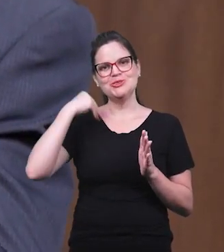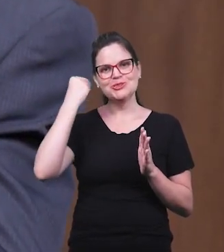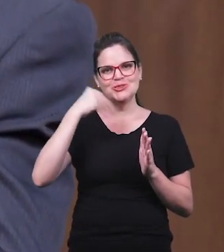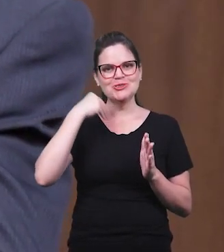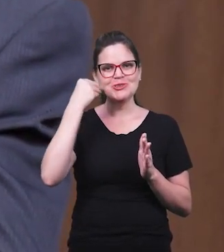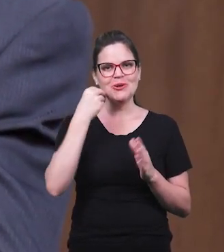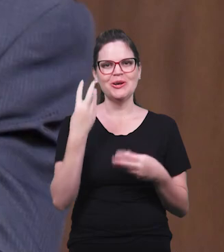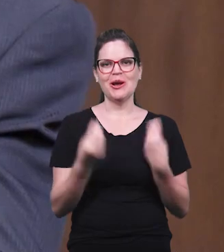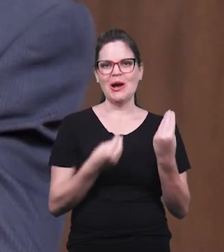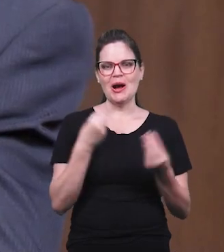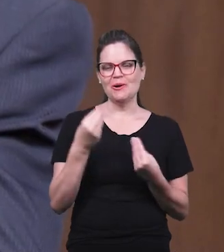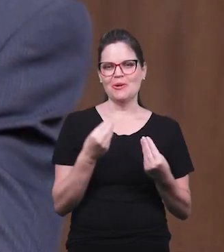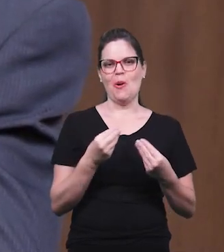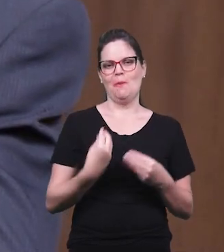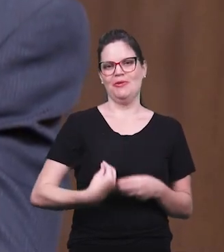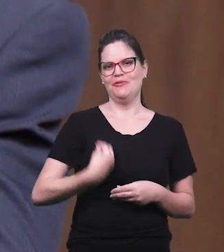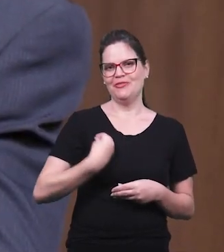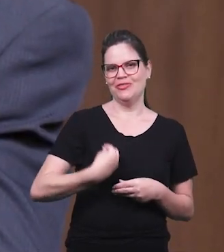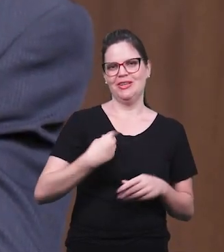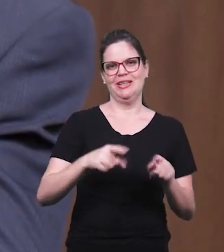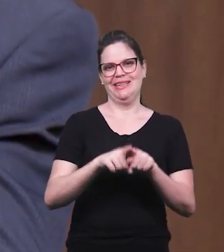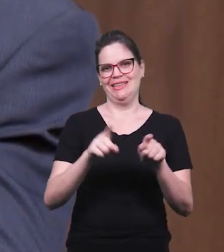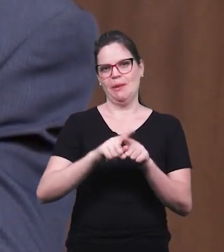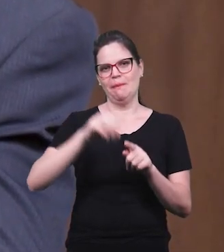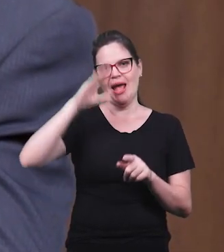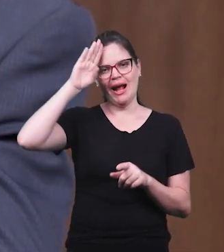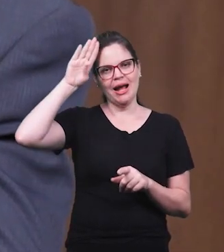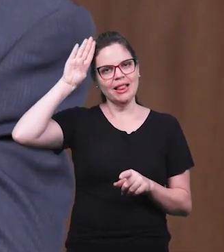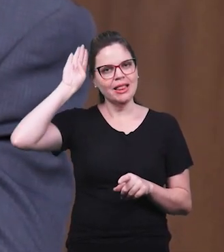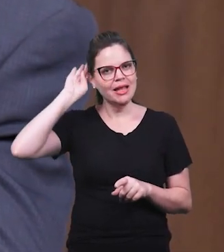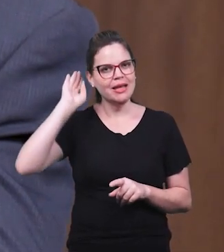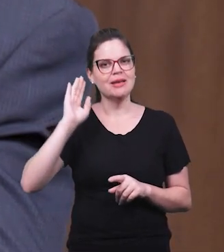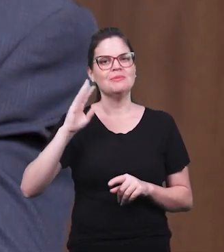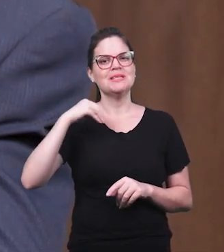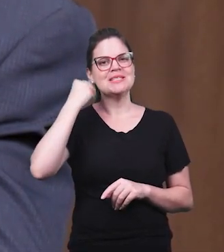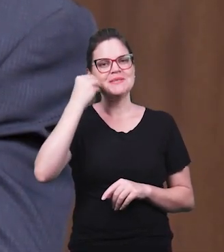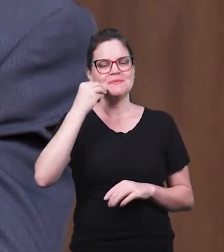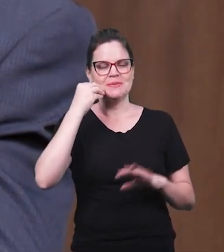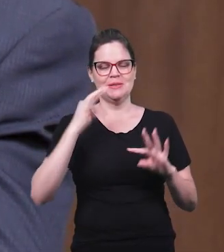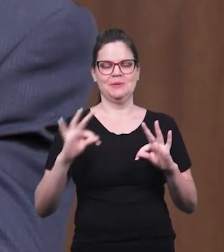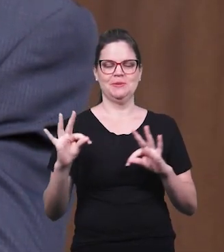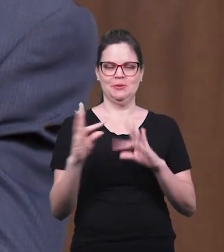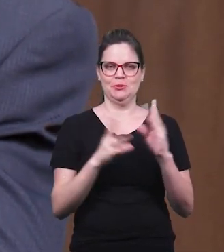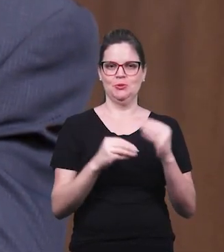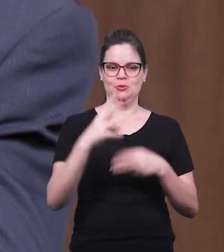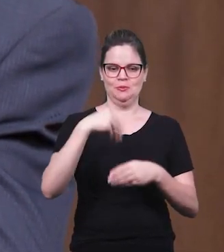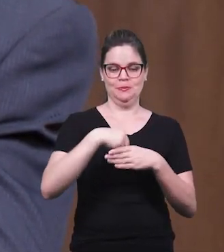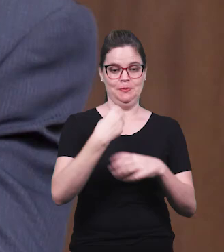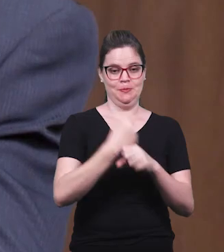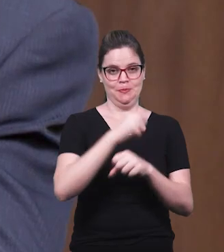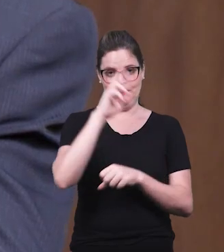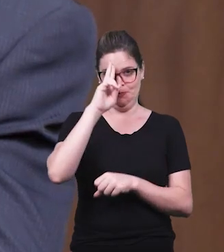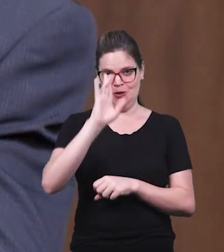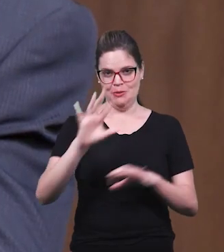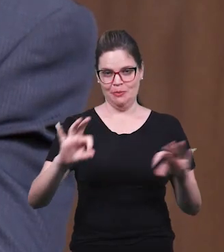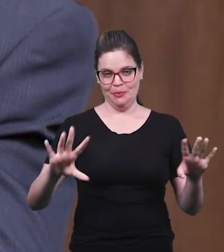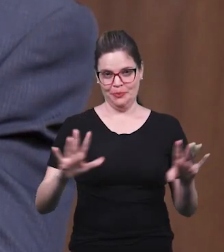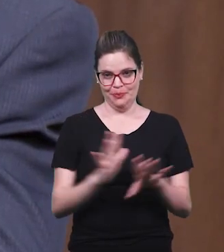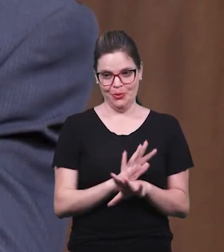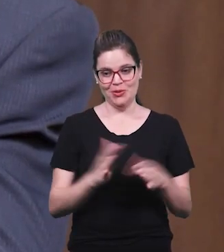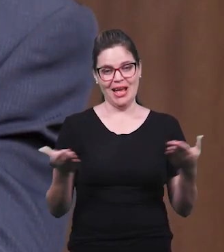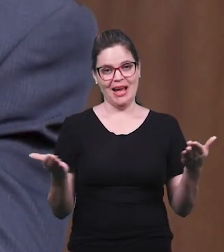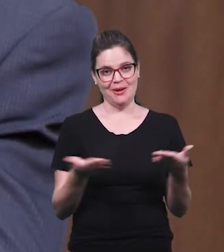trajetória acadêmica, também com relação às experiências na obra do Senhor lá, na